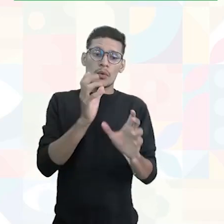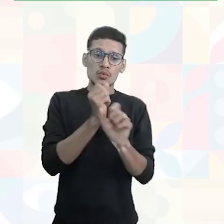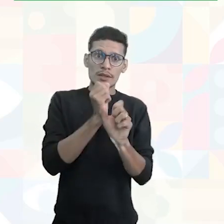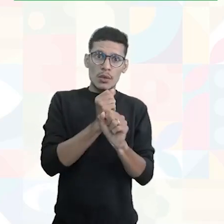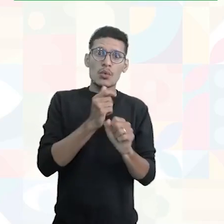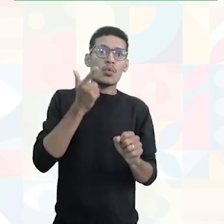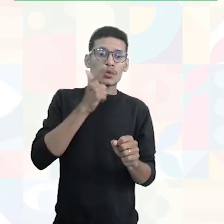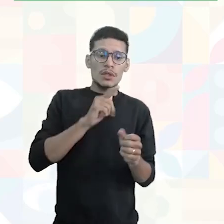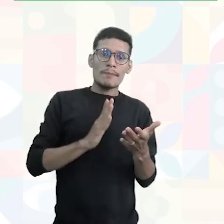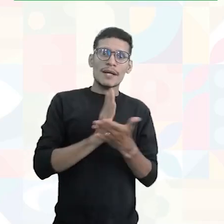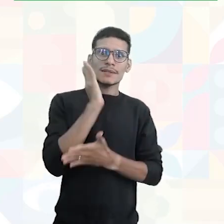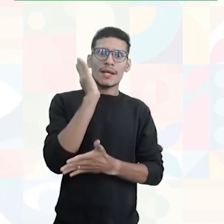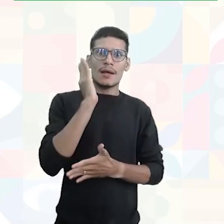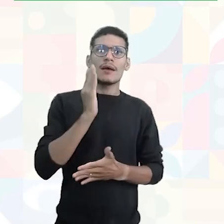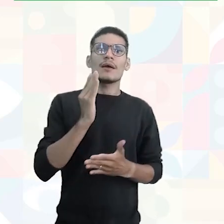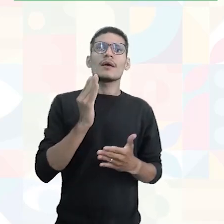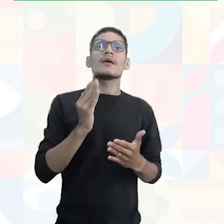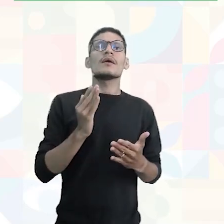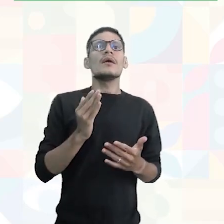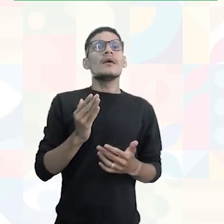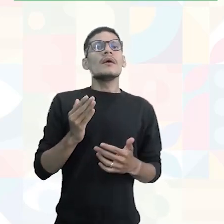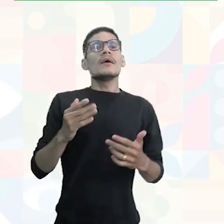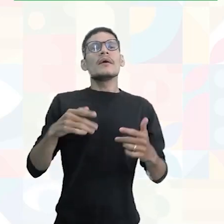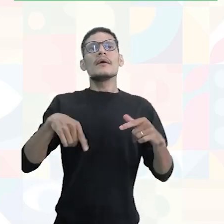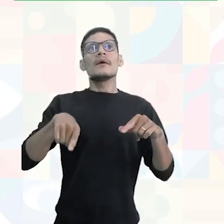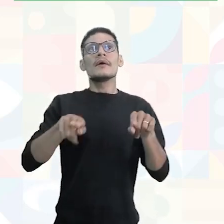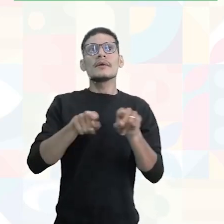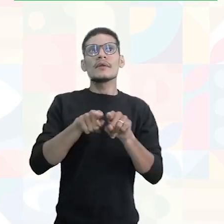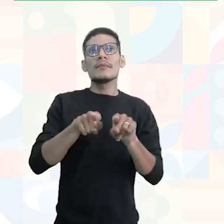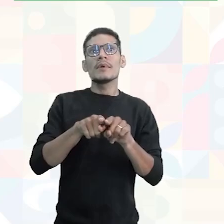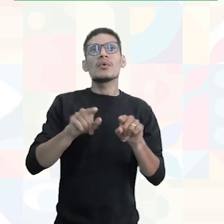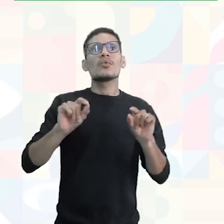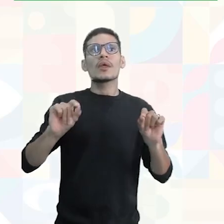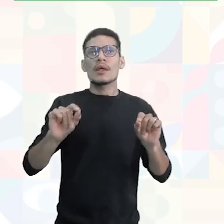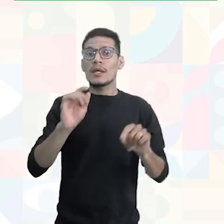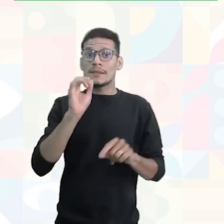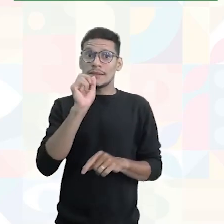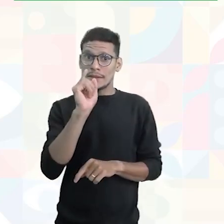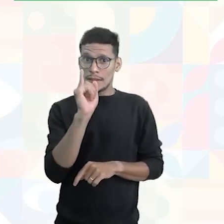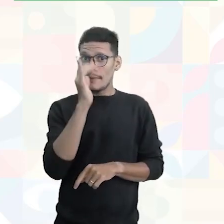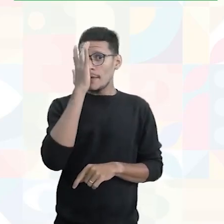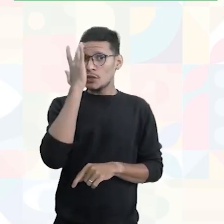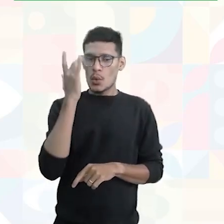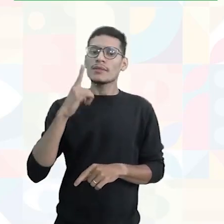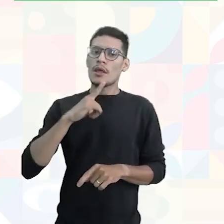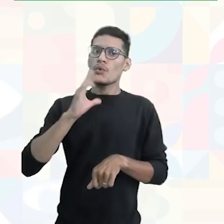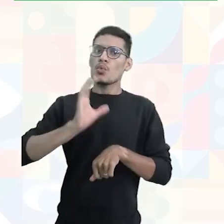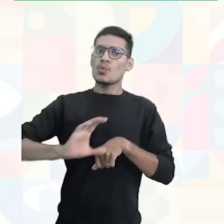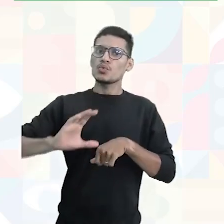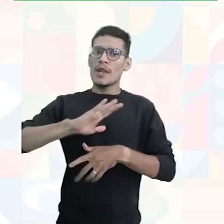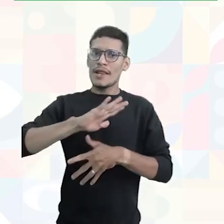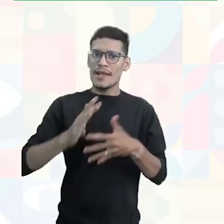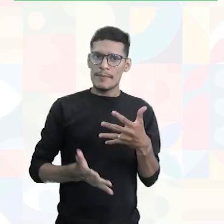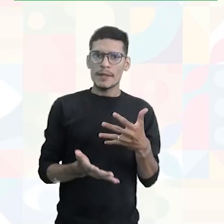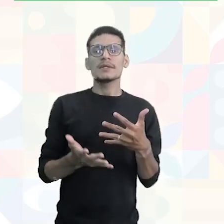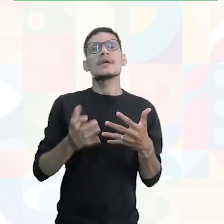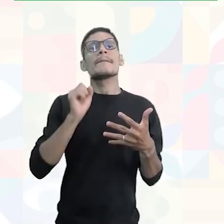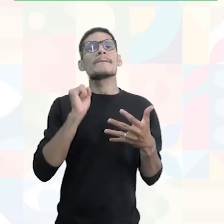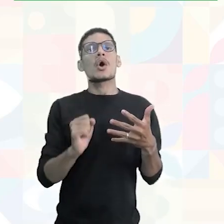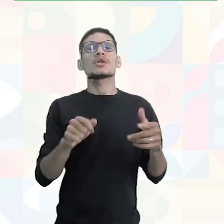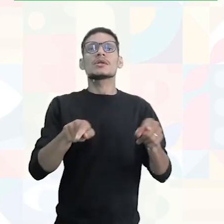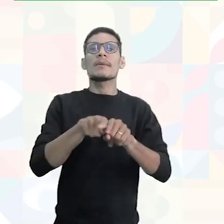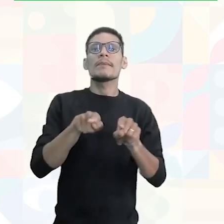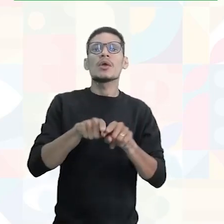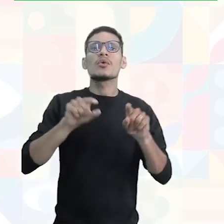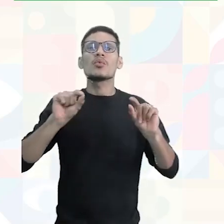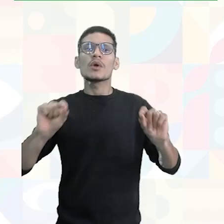passar na frente, como critério de desempate, quando as pessoas têm o curso de Libras e podem estar